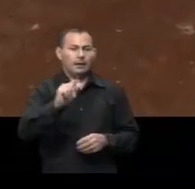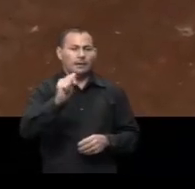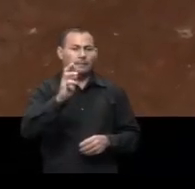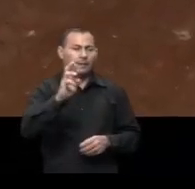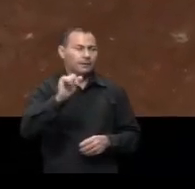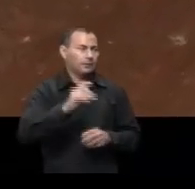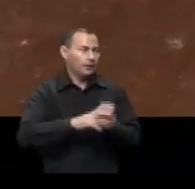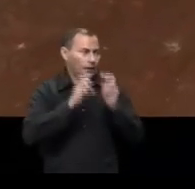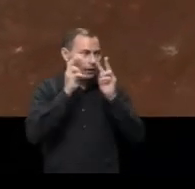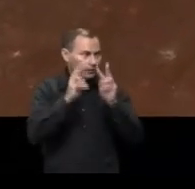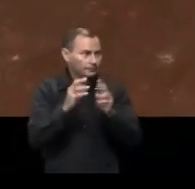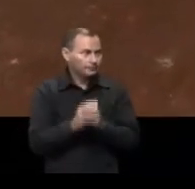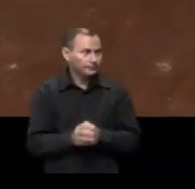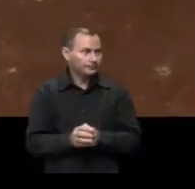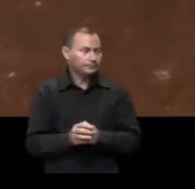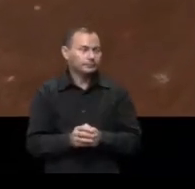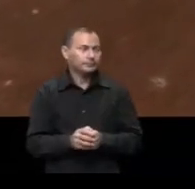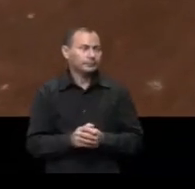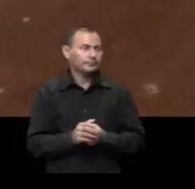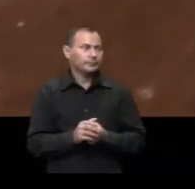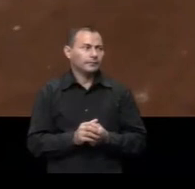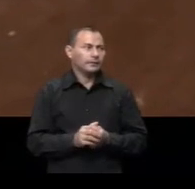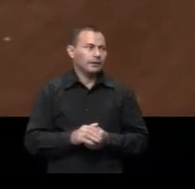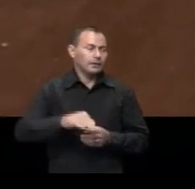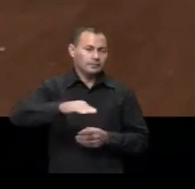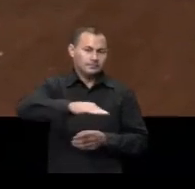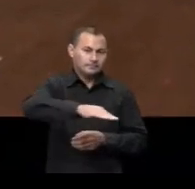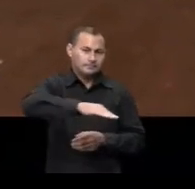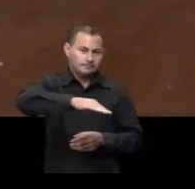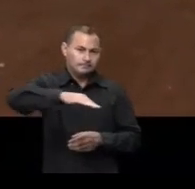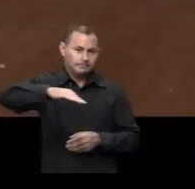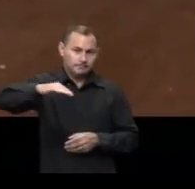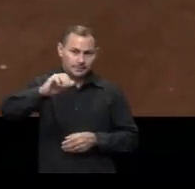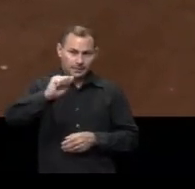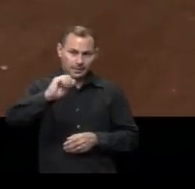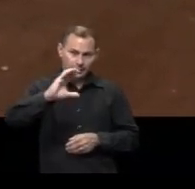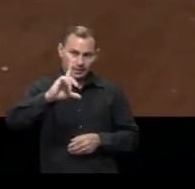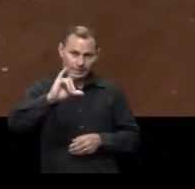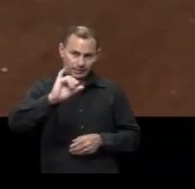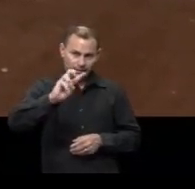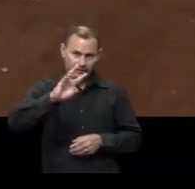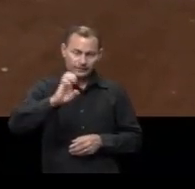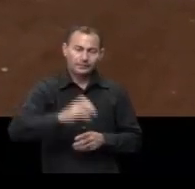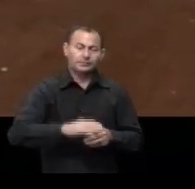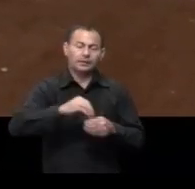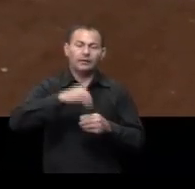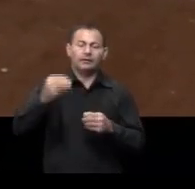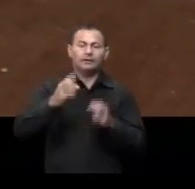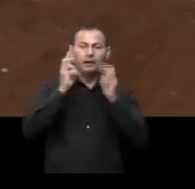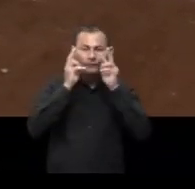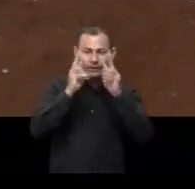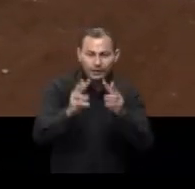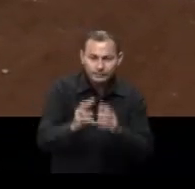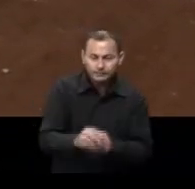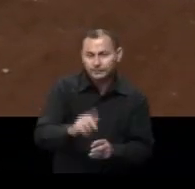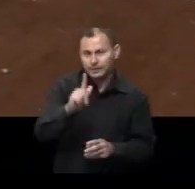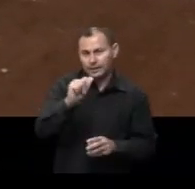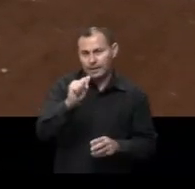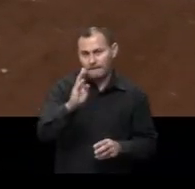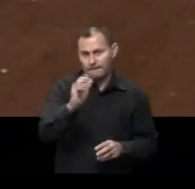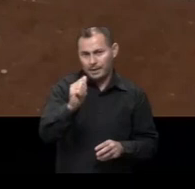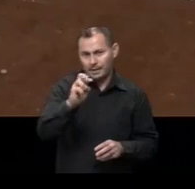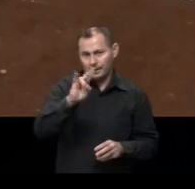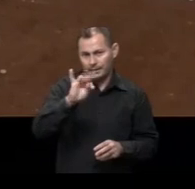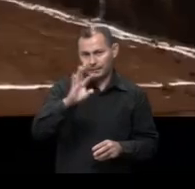terreno, tá? Esse terreno aí é um terreno em aclive. Então ele puxou o gabarito ali para fora, a gente pode ver o gabarito lá no